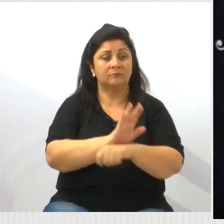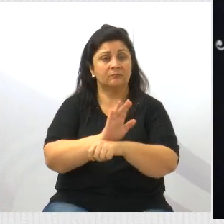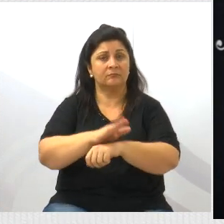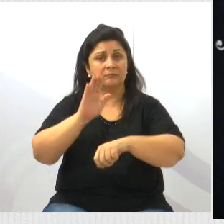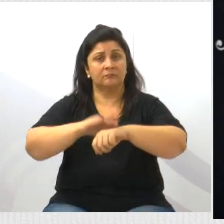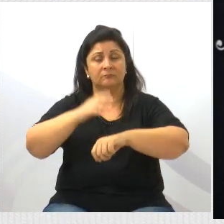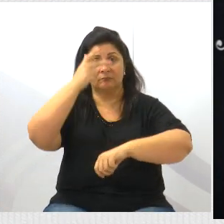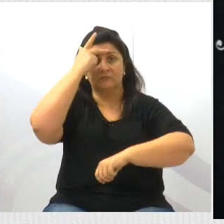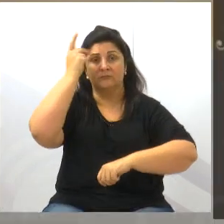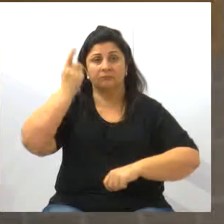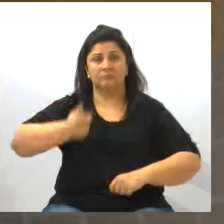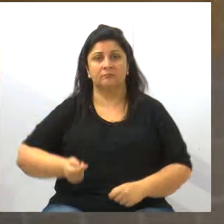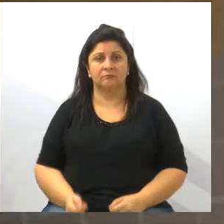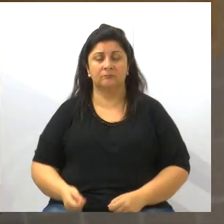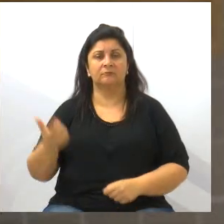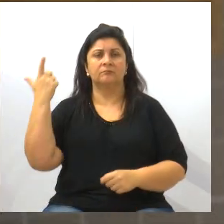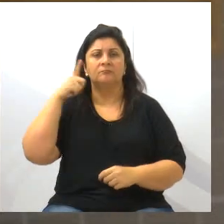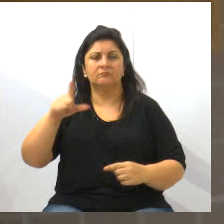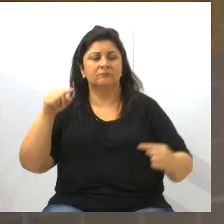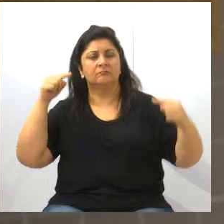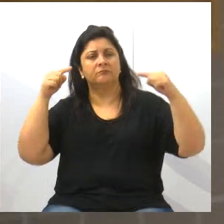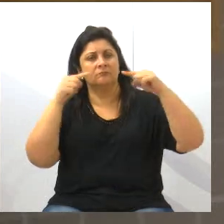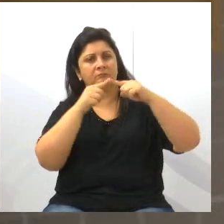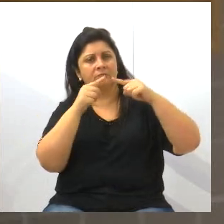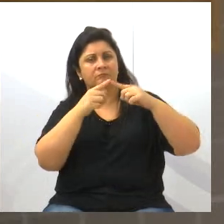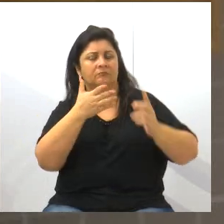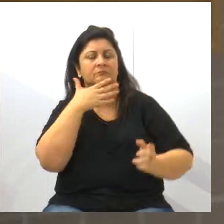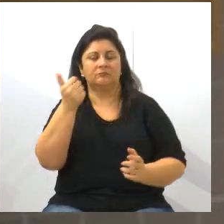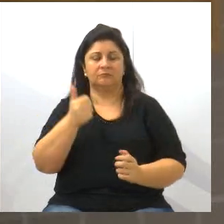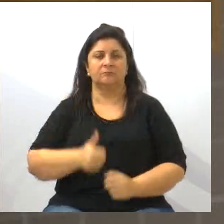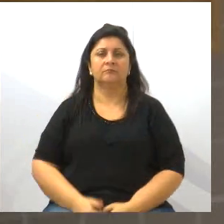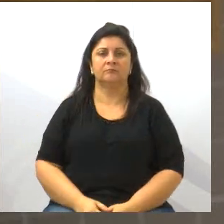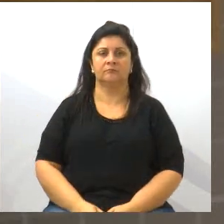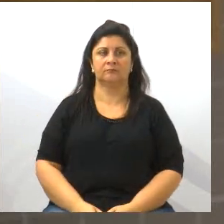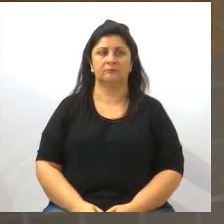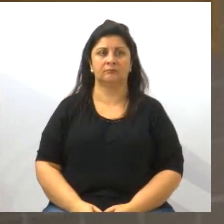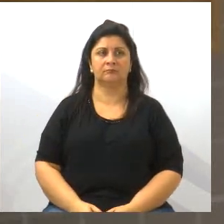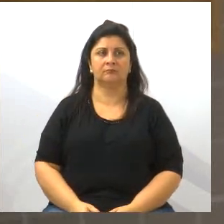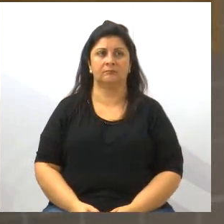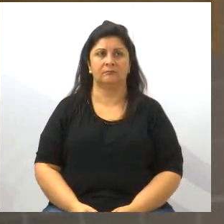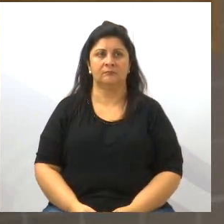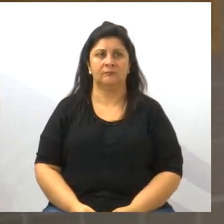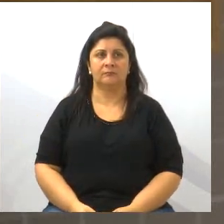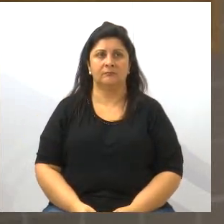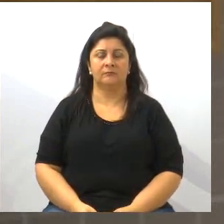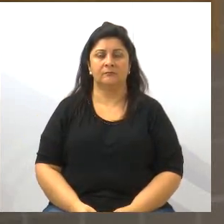pessoas, né? Você vai conseguir atingir o objetivo muito melhor, tá?